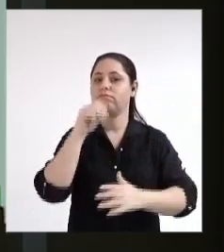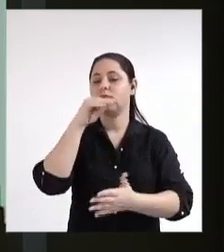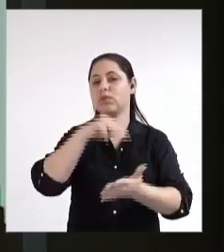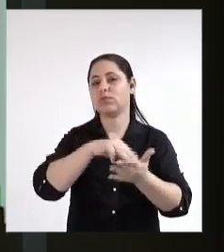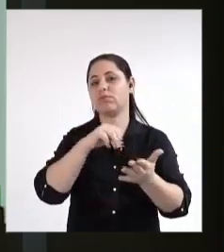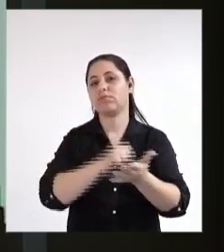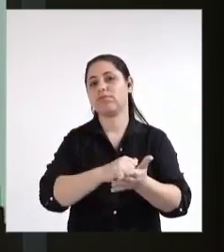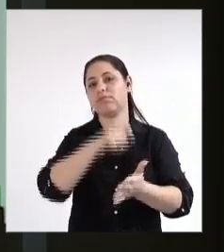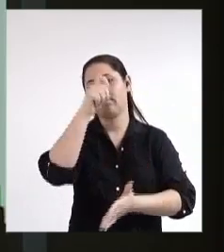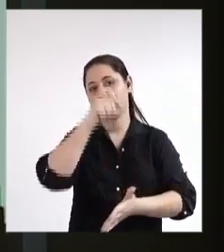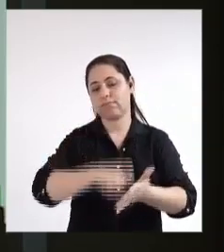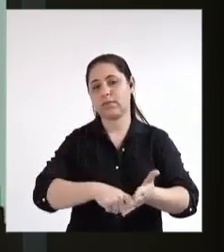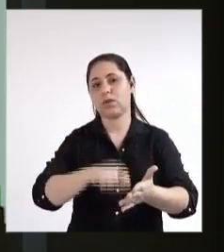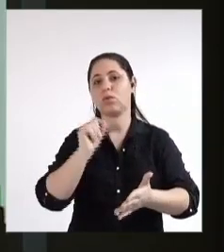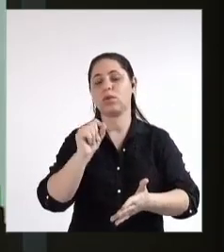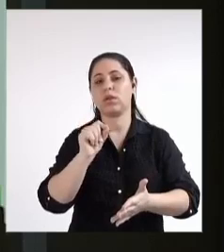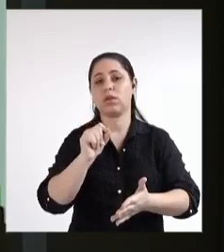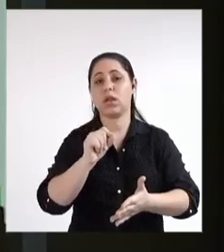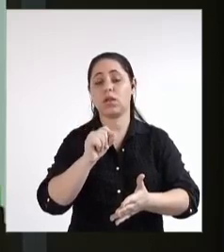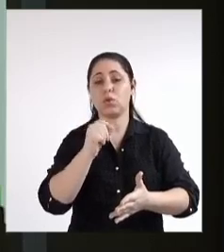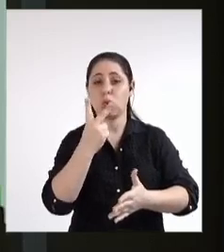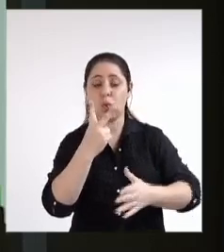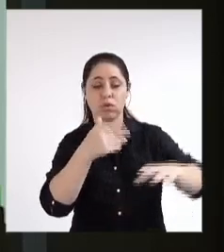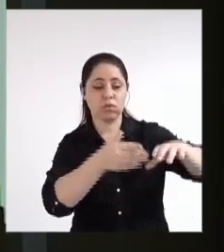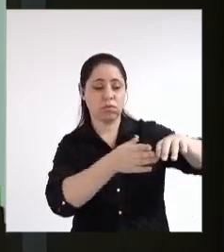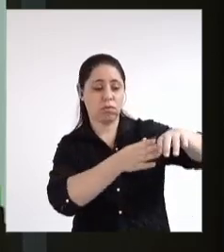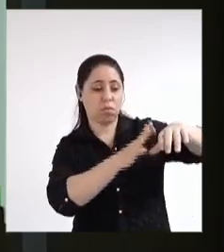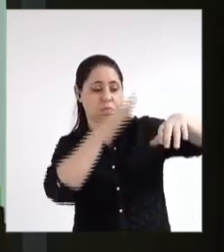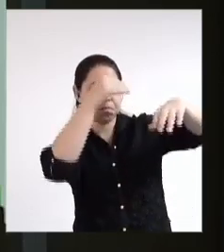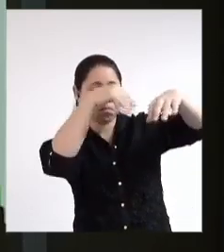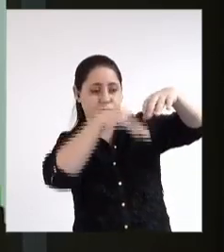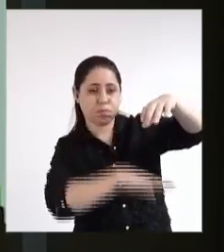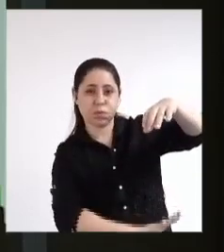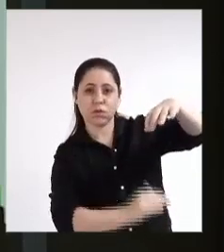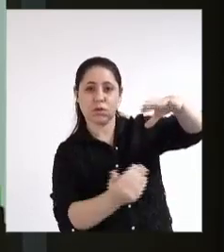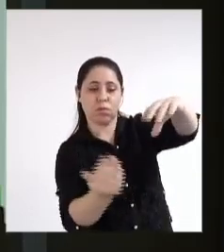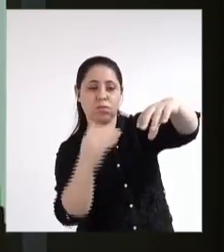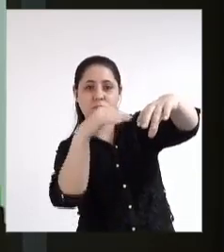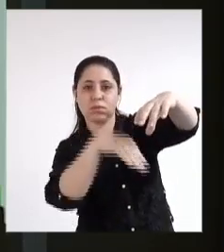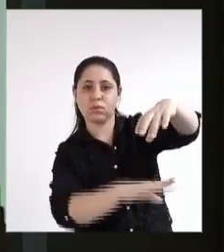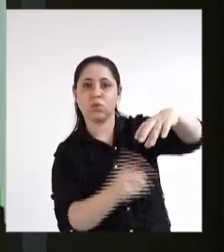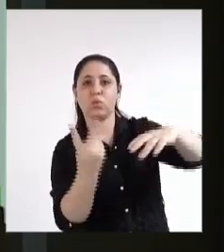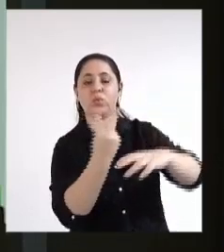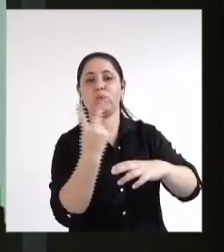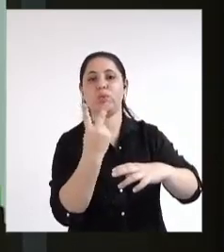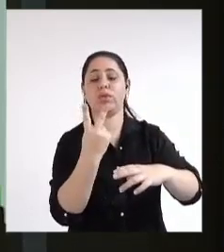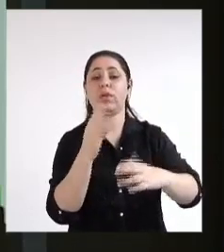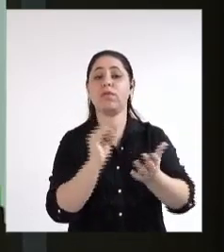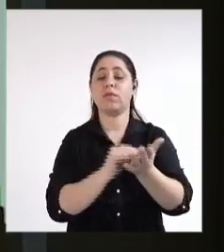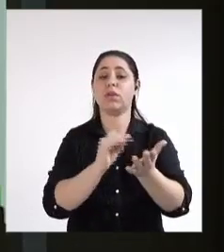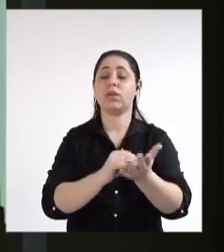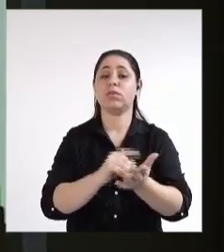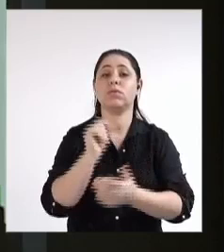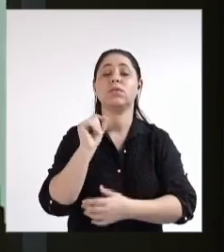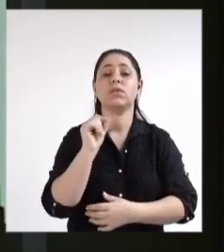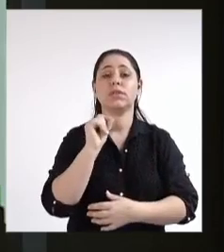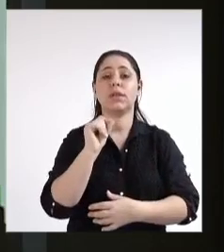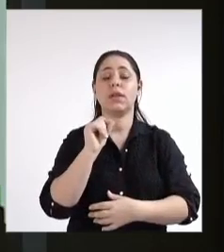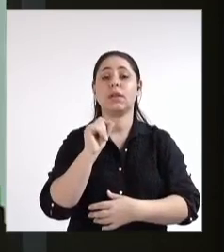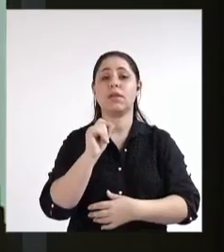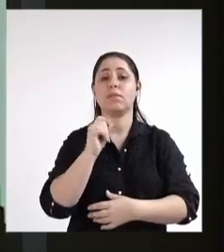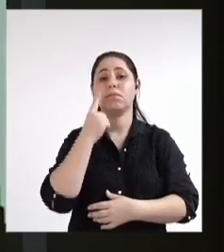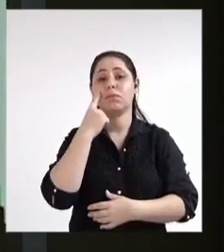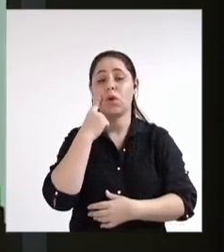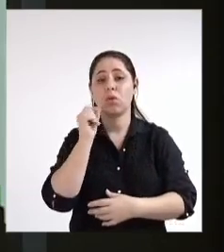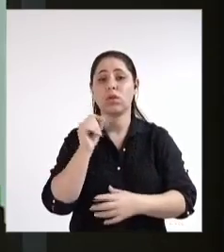fundiária que é as duas cavernas e um outra informação importante e prevê que possam ser feitas